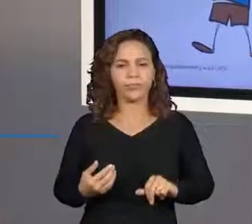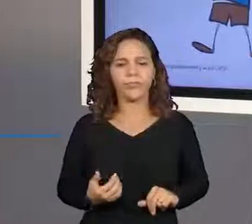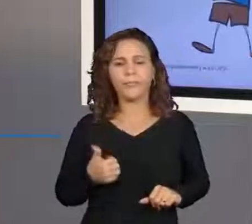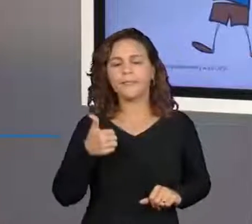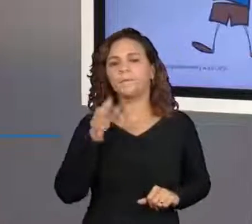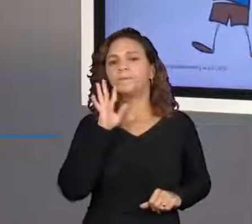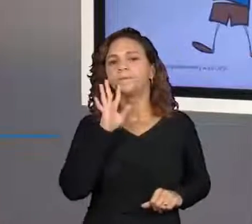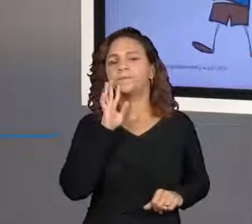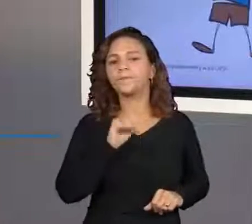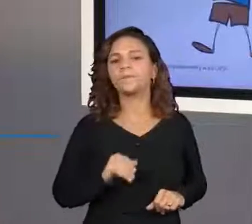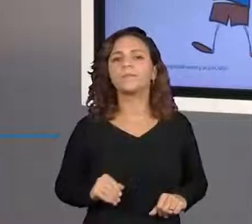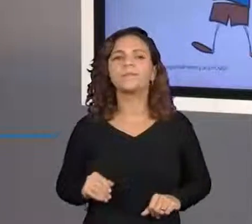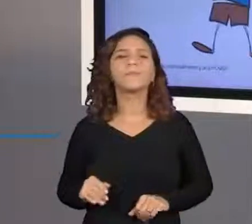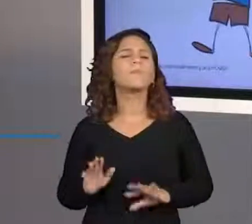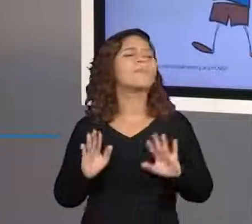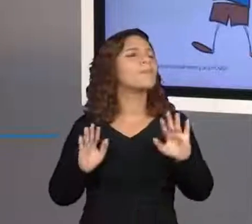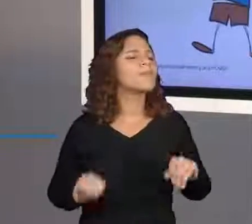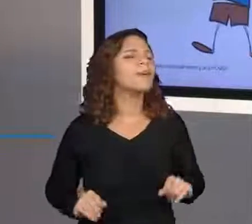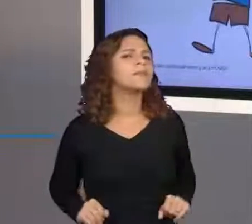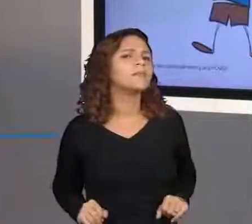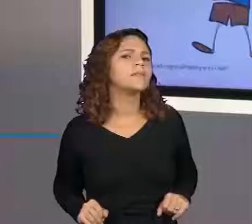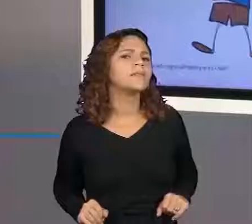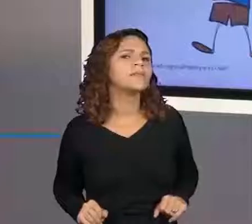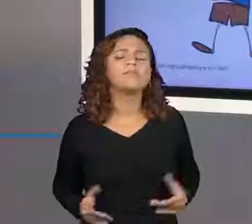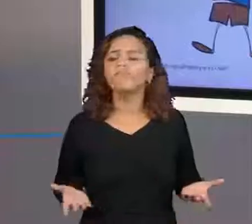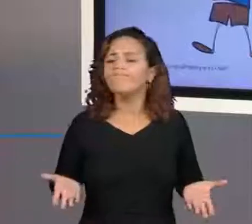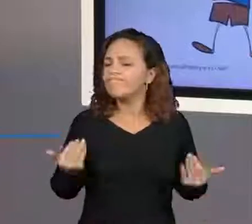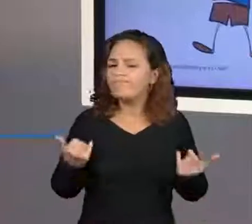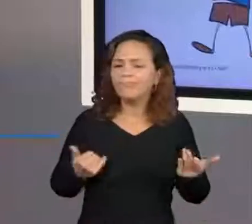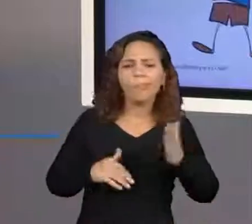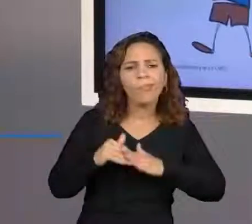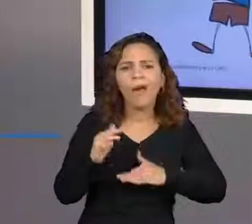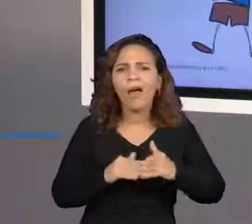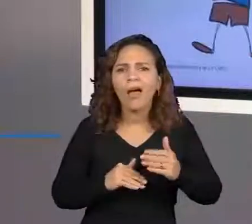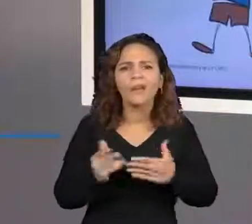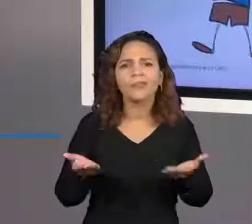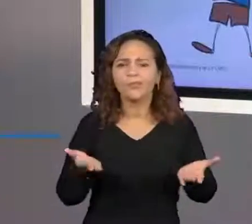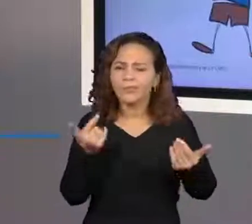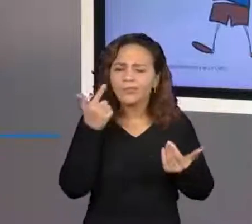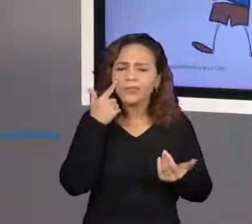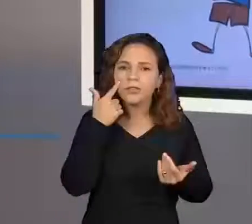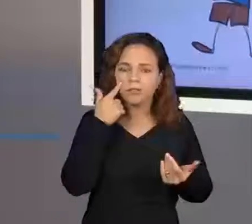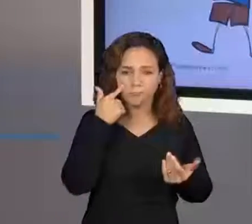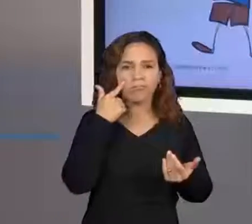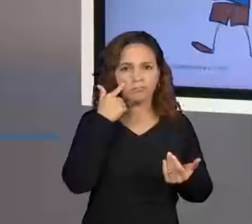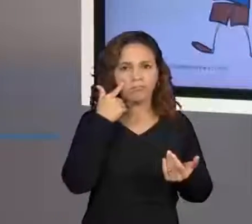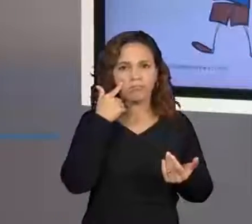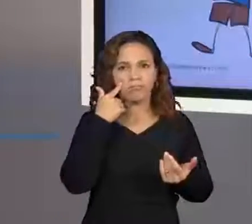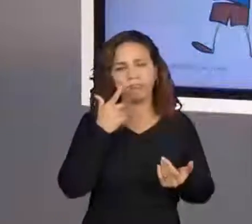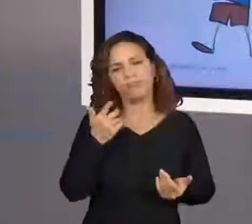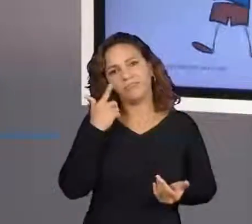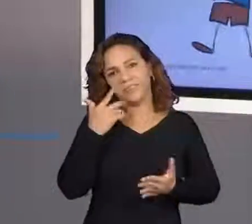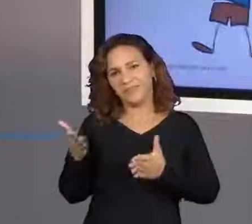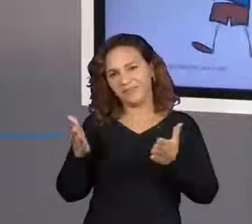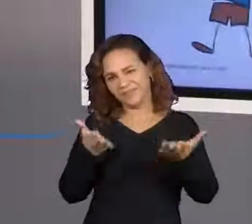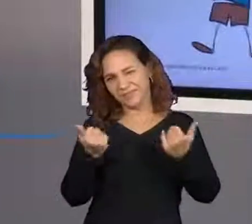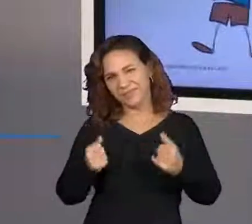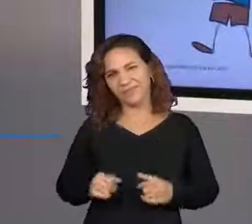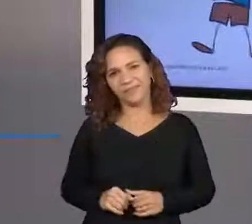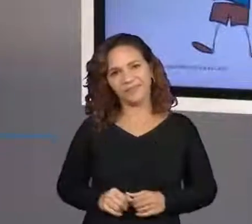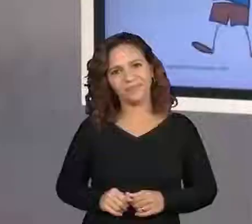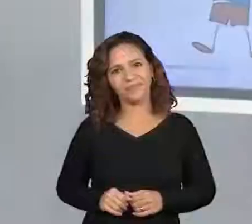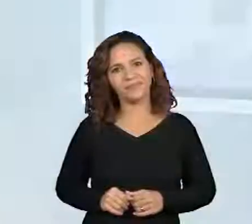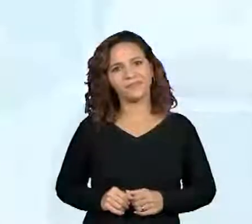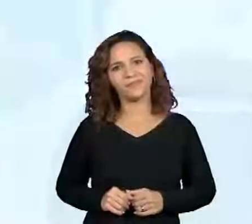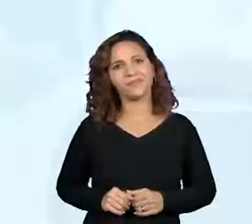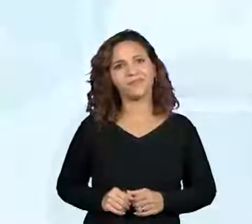Legal. Seba, mas vamos ver uma coisa prática? Vamos lá para uma tirinha? Topa interpretar uma tirinha junto comigo? Então vamos lá, vamos para a